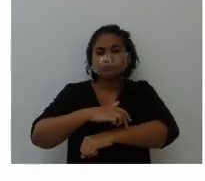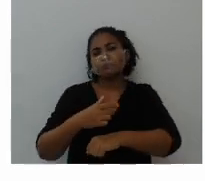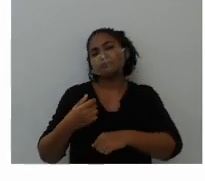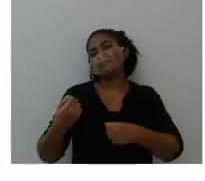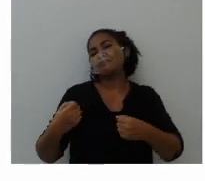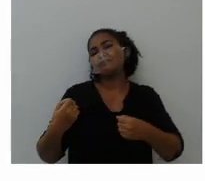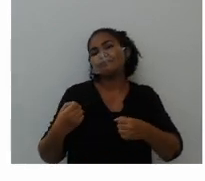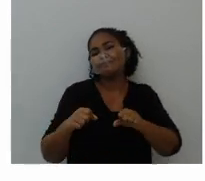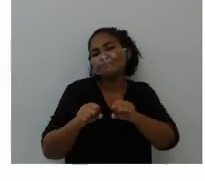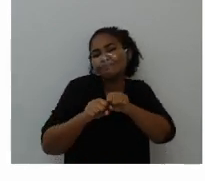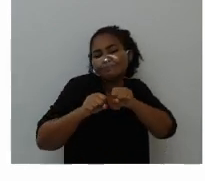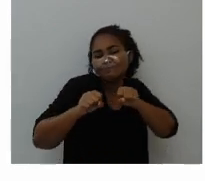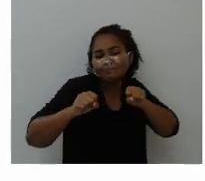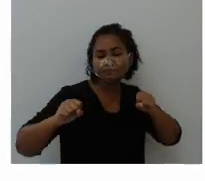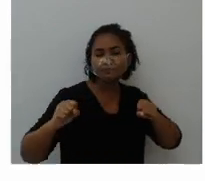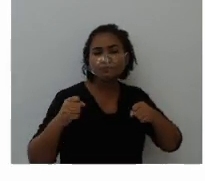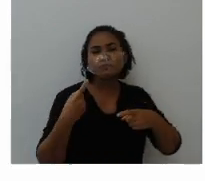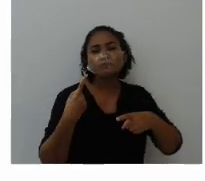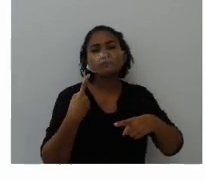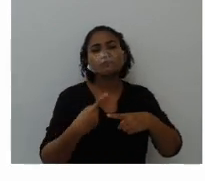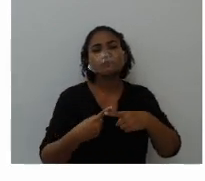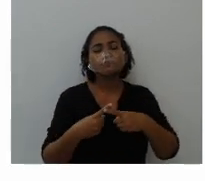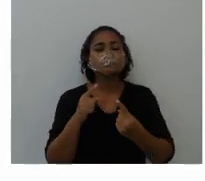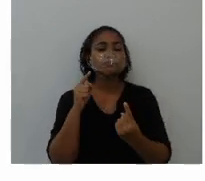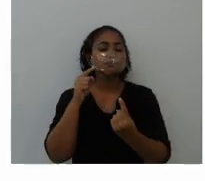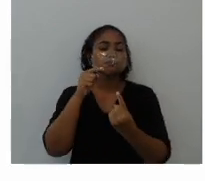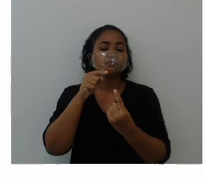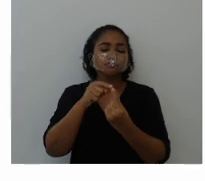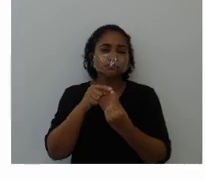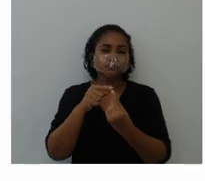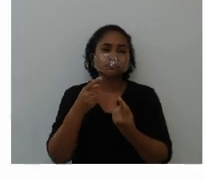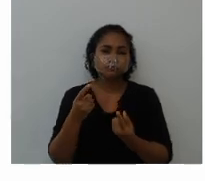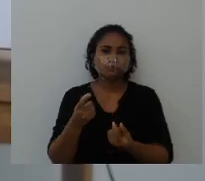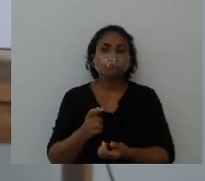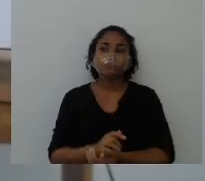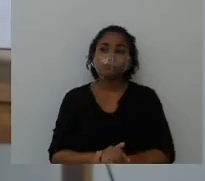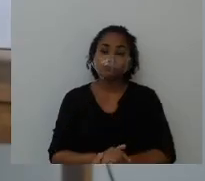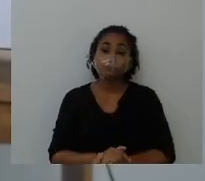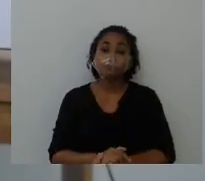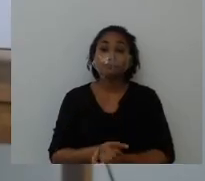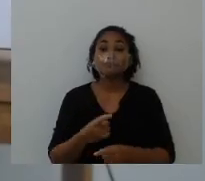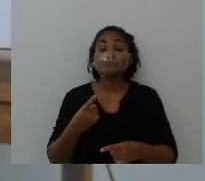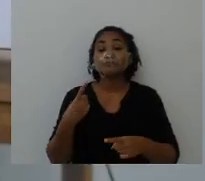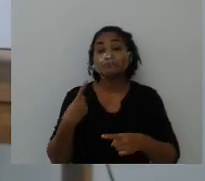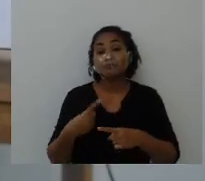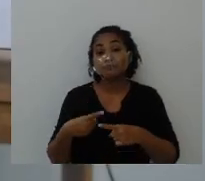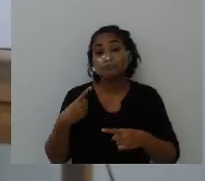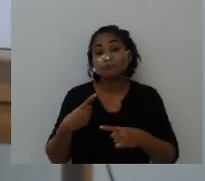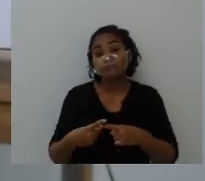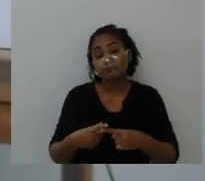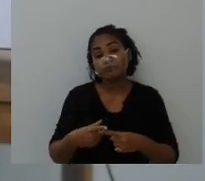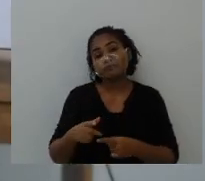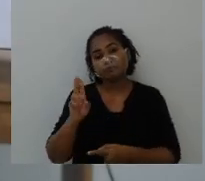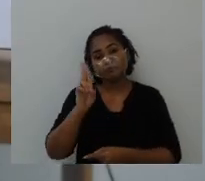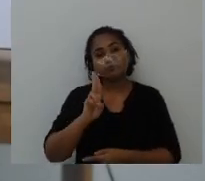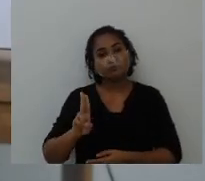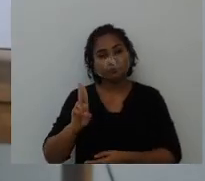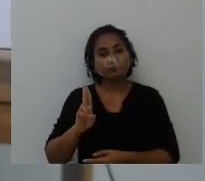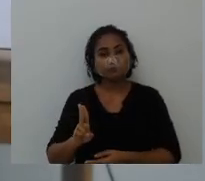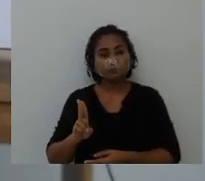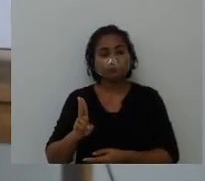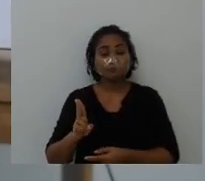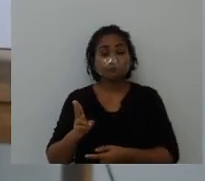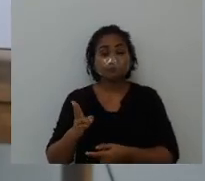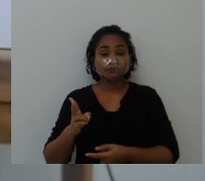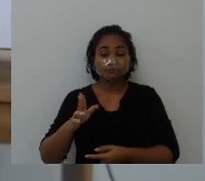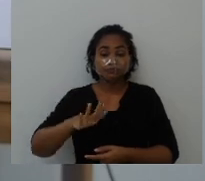precisa desse cabo? Ou seja, qual é a finalidade desse cabo entre eles? É exatamente aí onde a gente começa a estudar a estática. Ou seja,